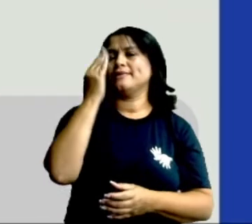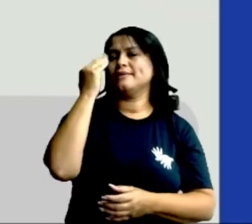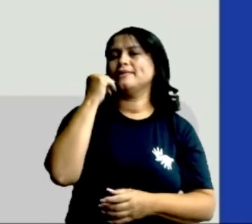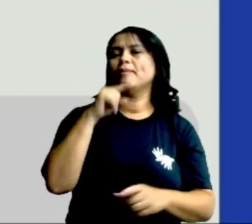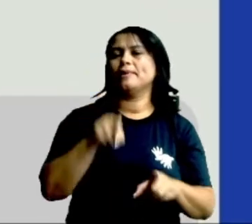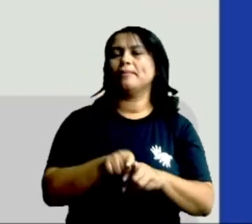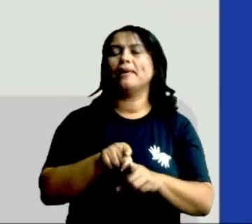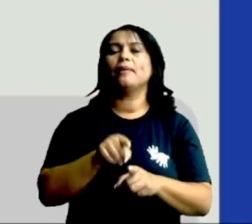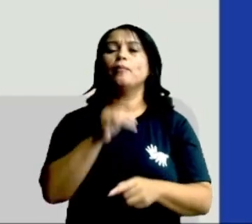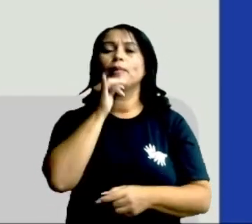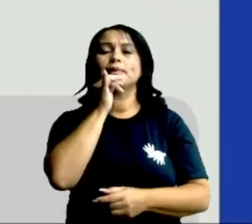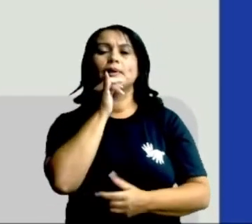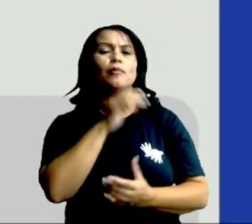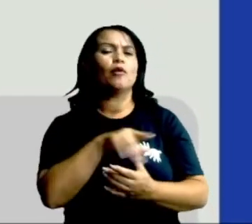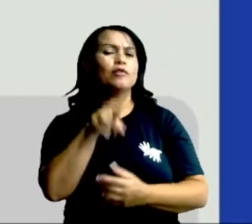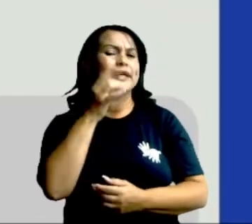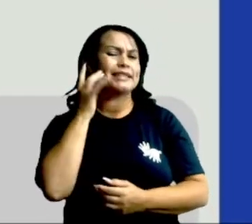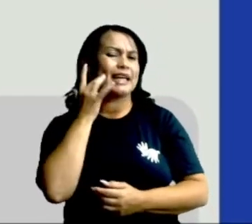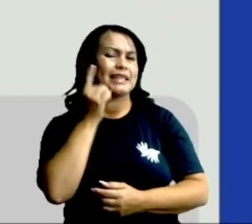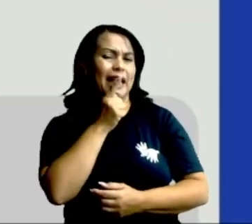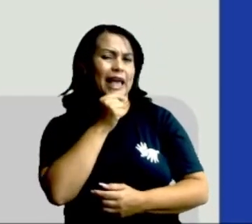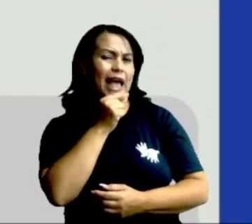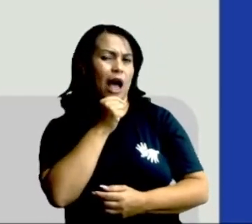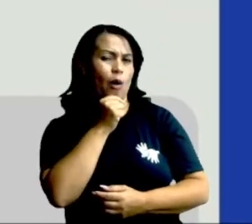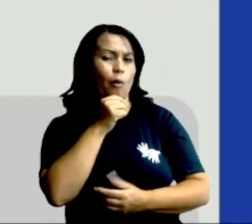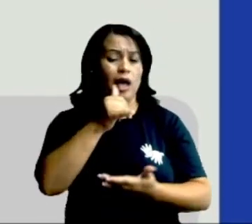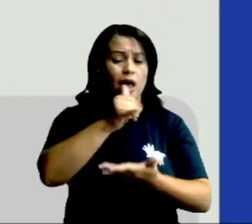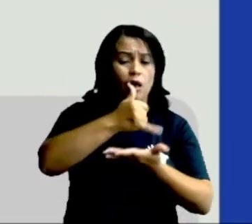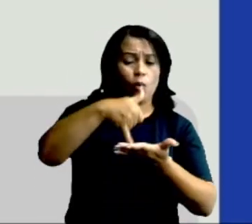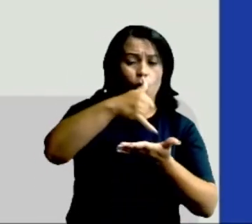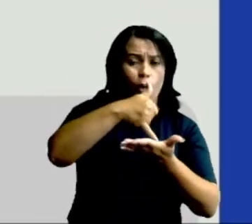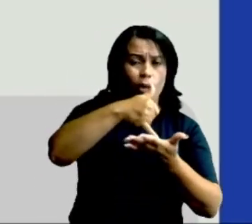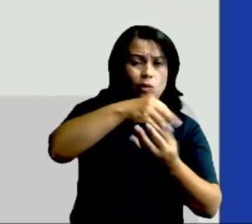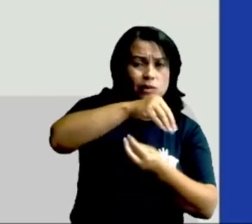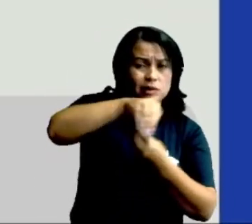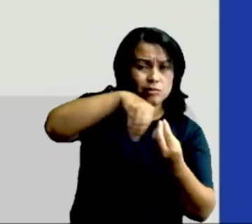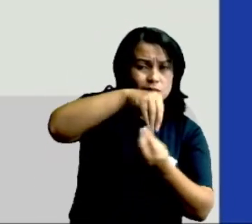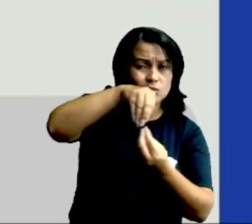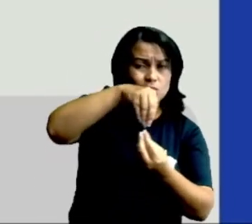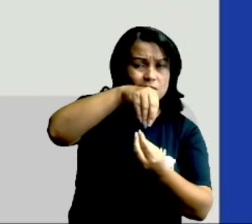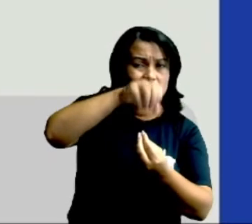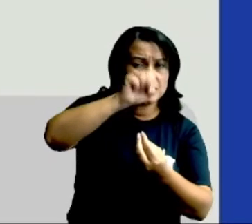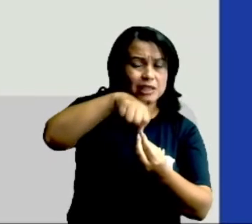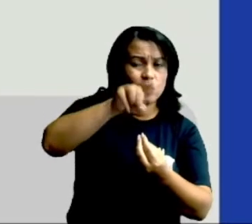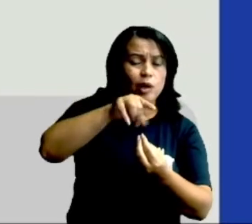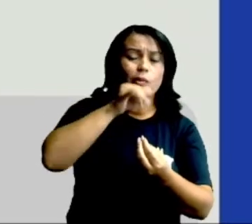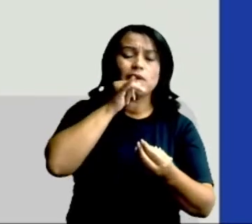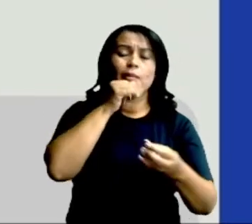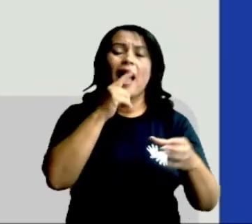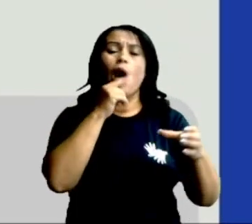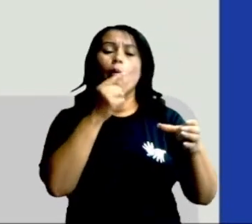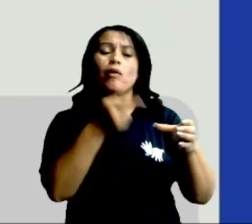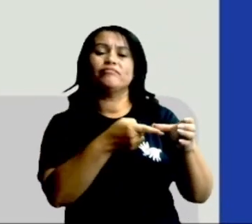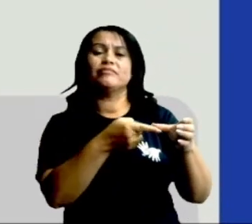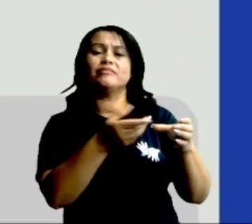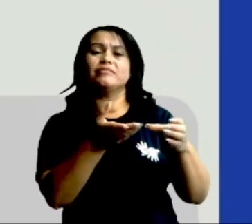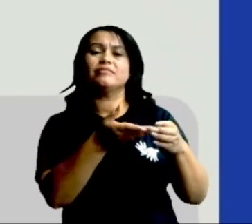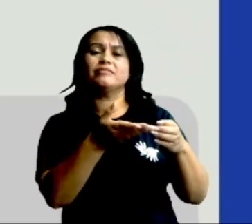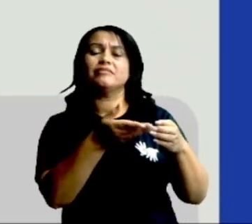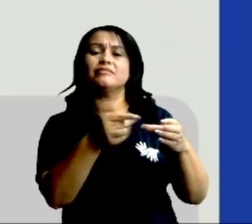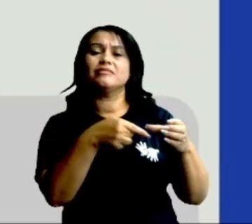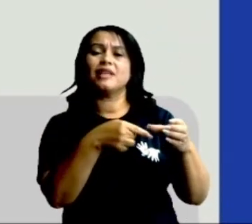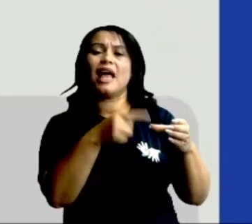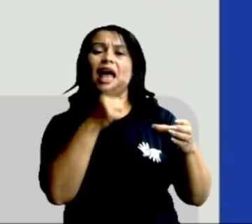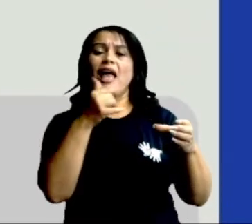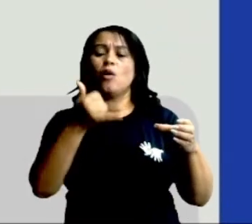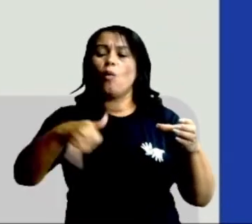devem ter visto isso. Por exemplo, vocês acham que a água e o óleo se misturam? Né? Se a gente pegar um copo de água, pegar lá o óleo e